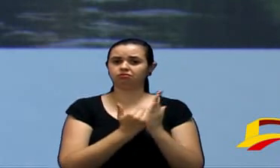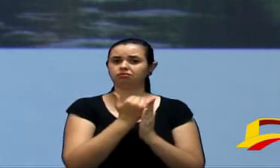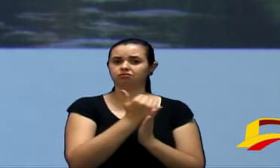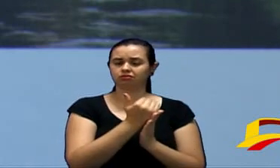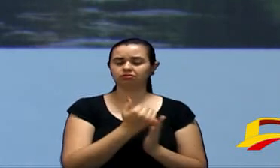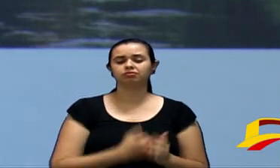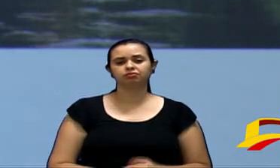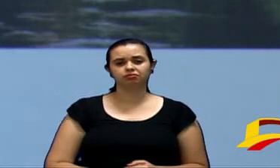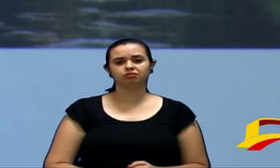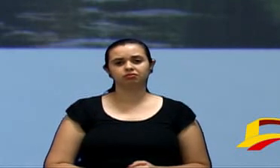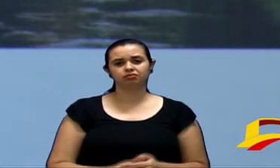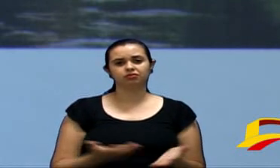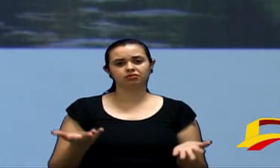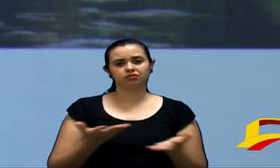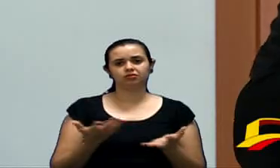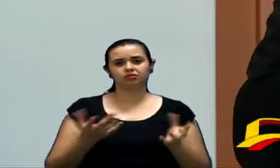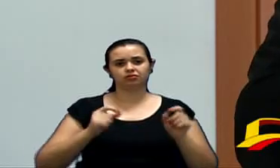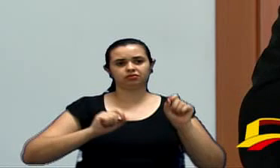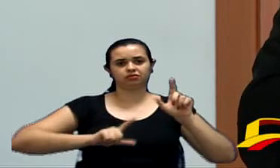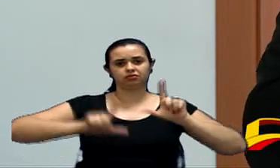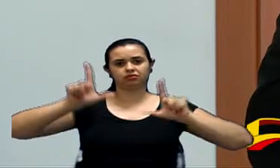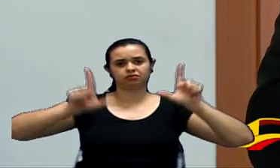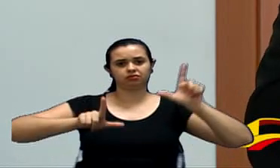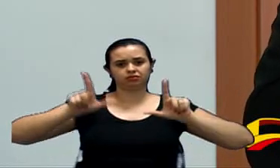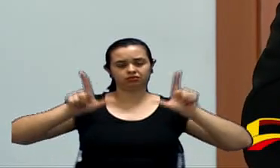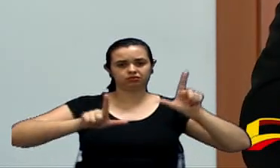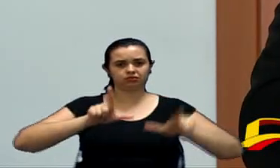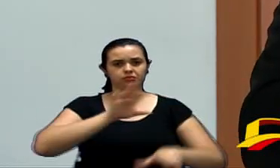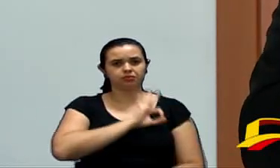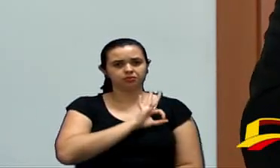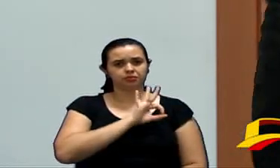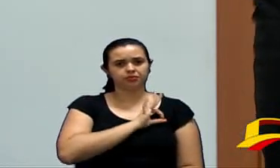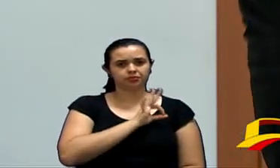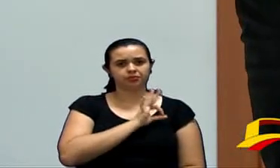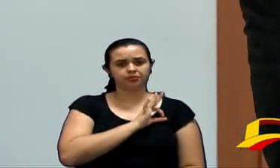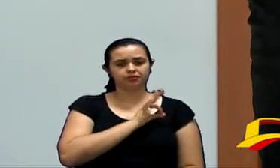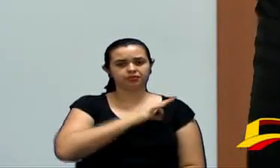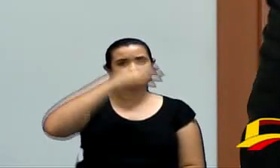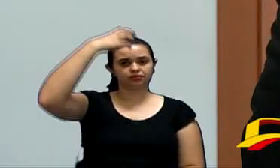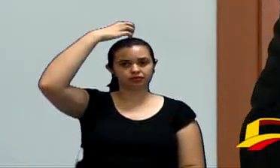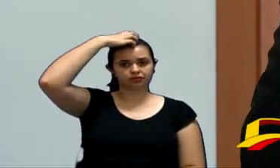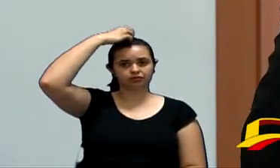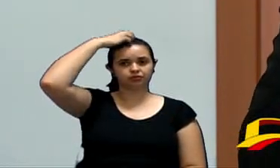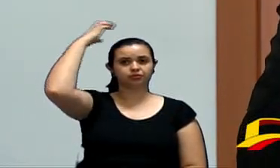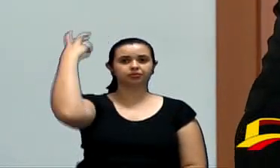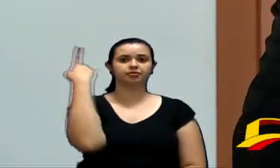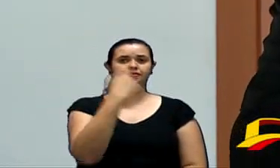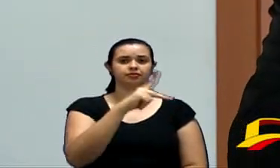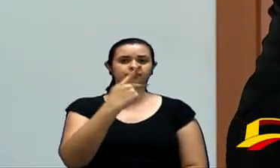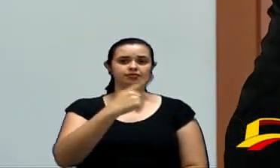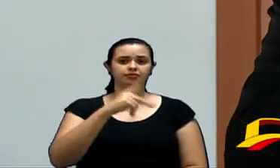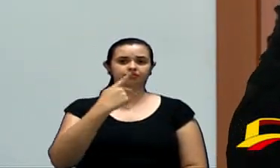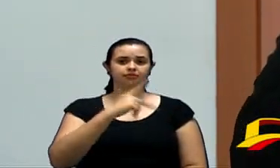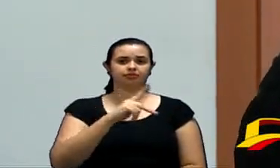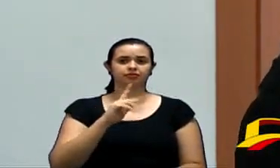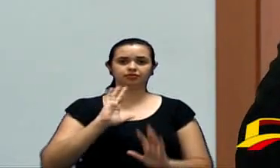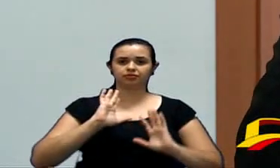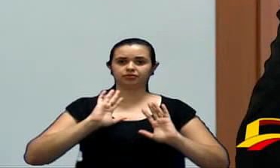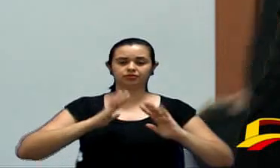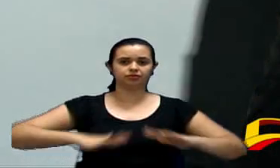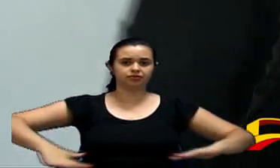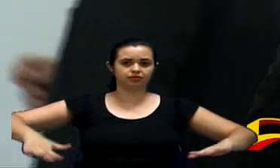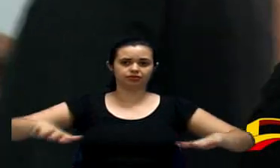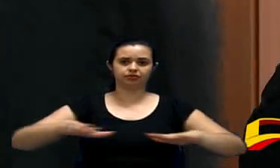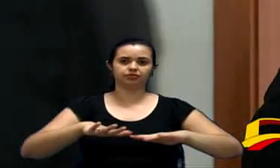parte da mídia, tudo que acontece, a polícia é culpada. A bala perdida, a polícia é culpada. Ó, no Rio de